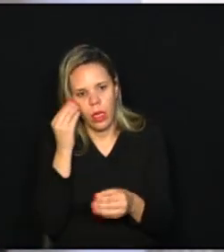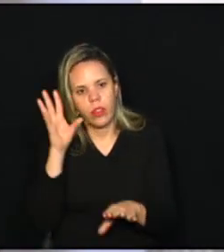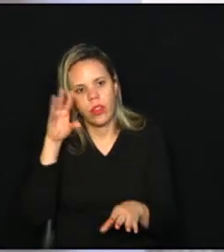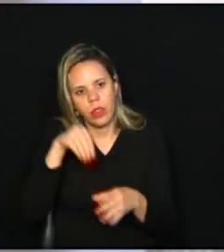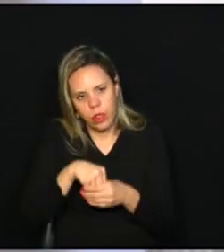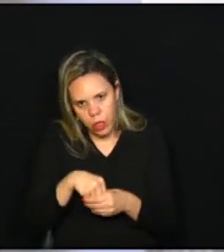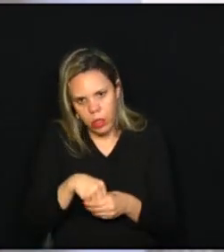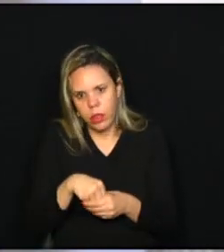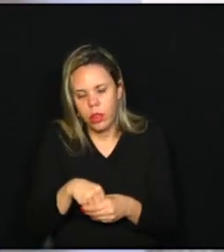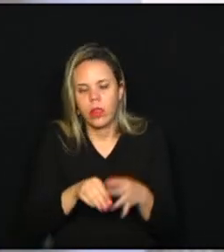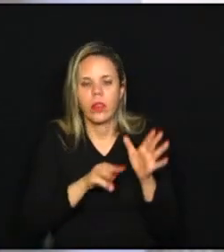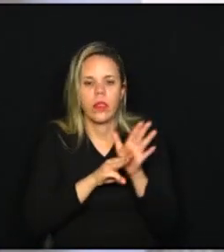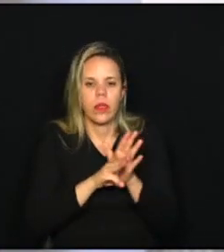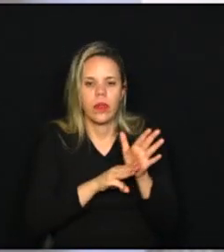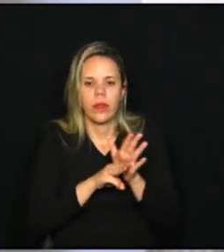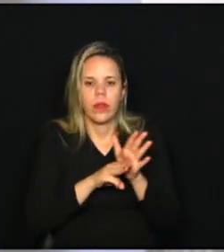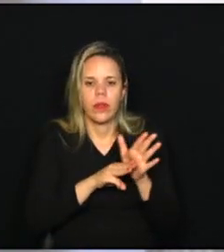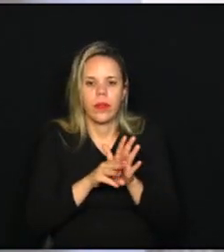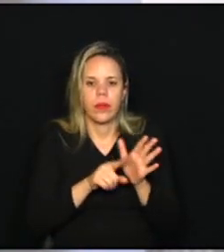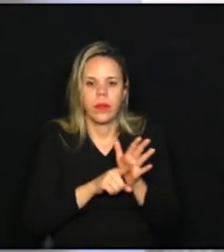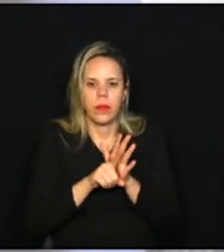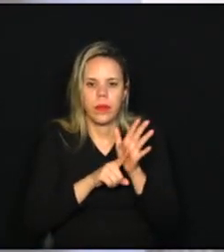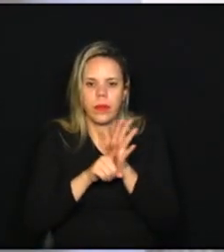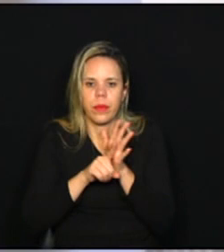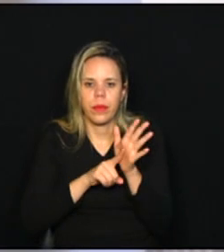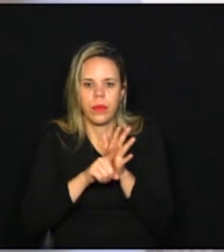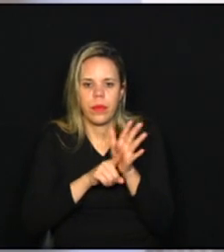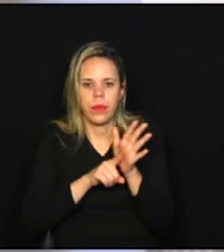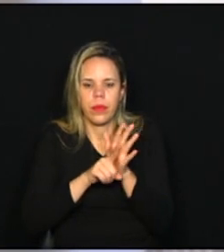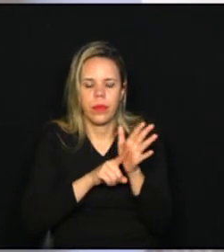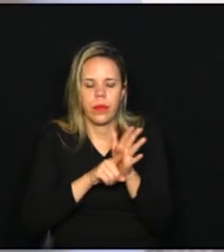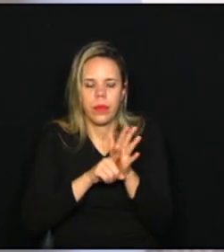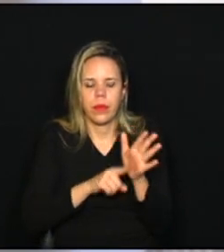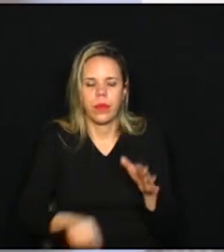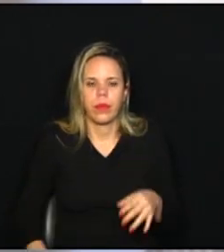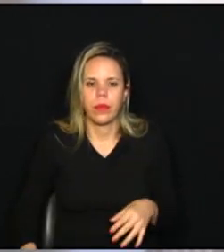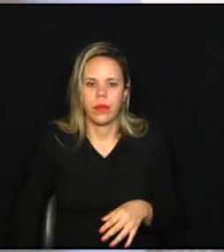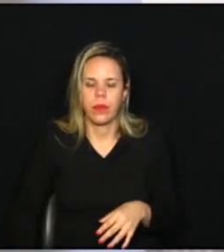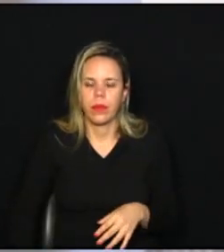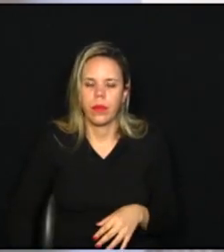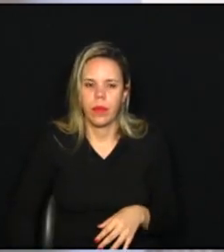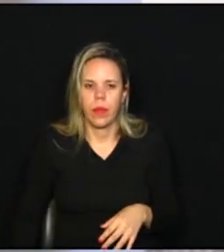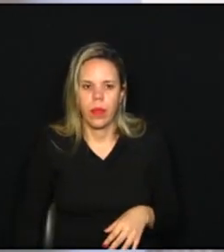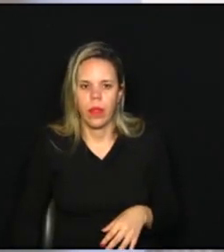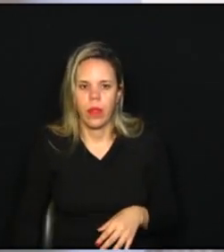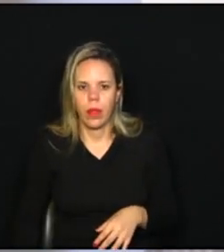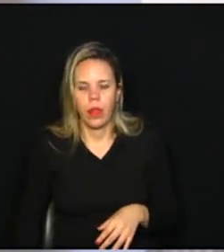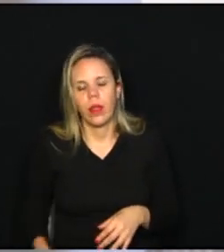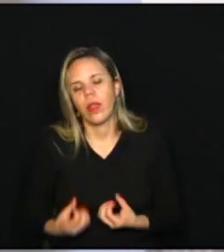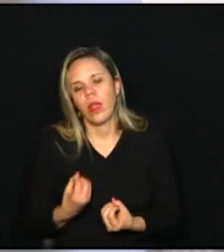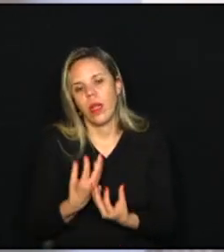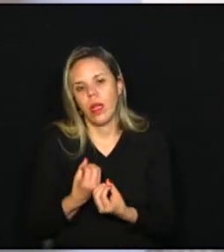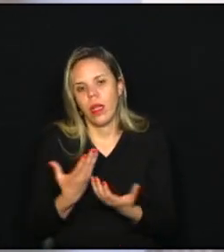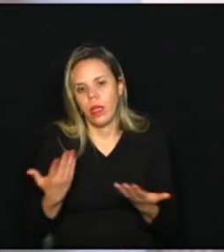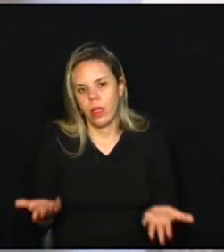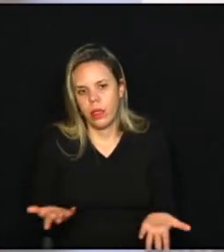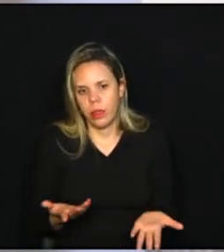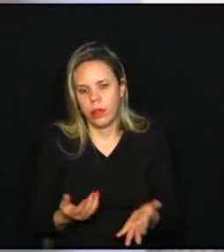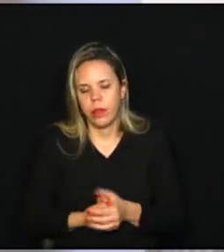de uma metodologia de pesquisa. Para esse caso preventivo, evidentemente, as informações de posse, né,